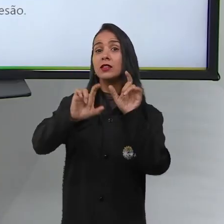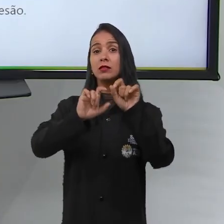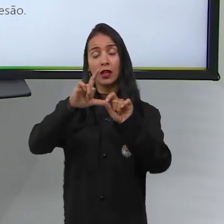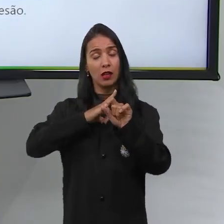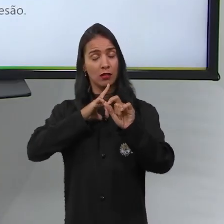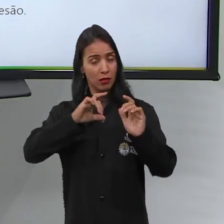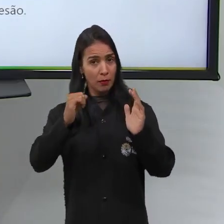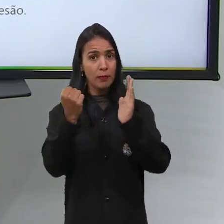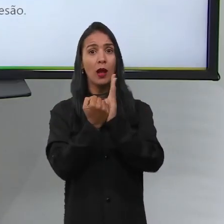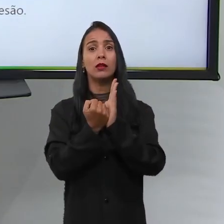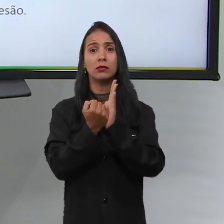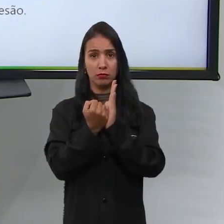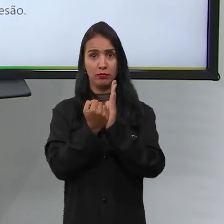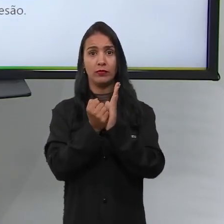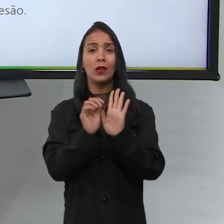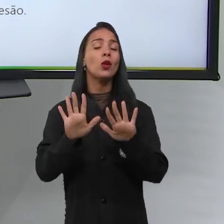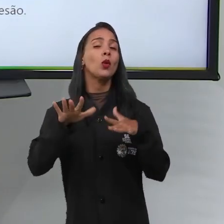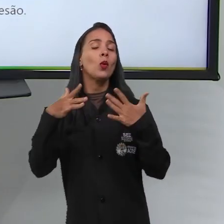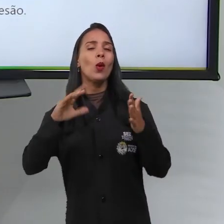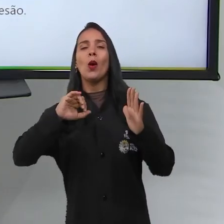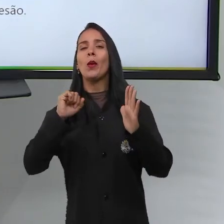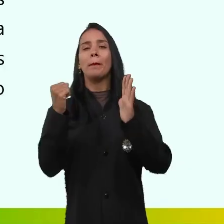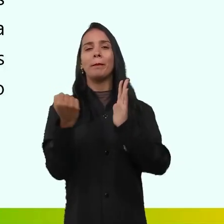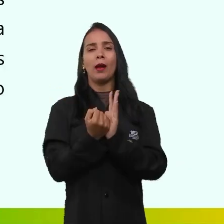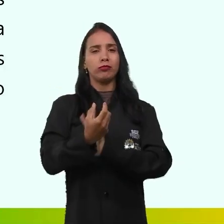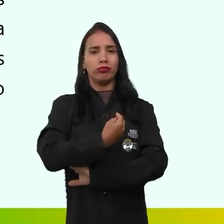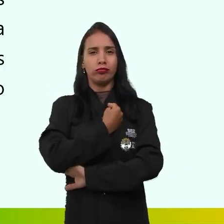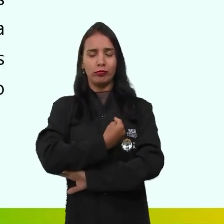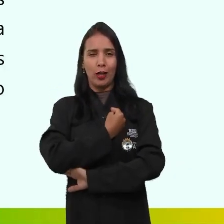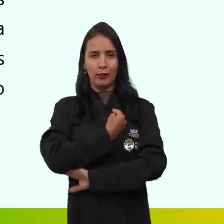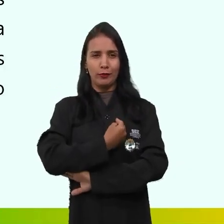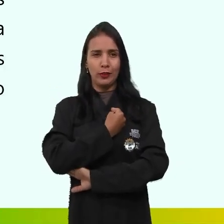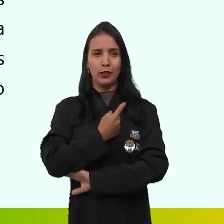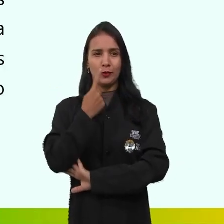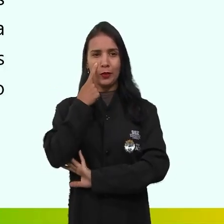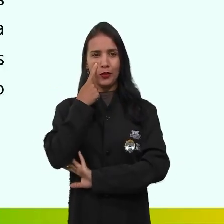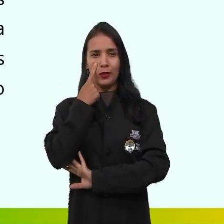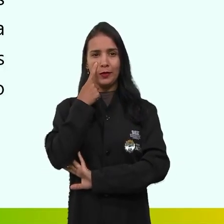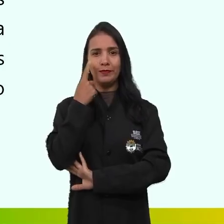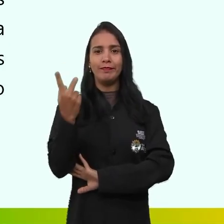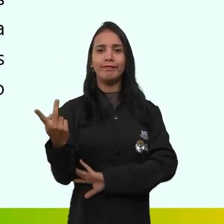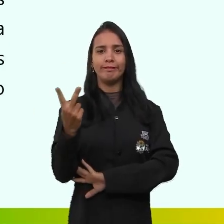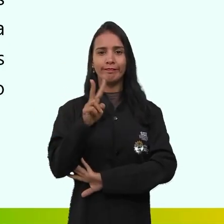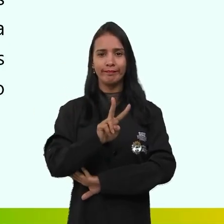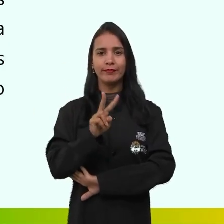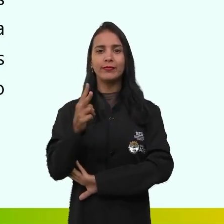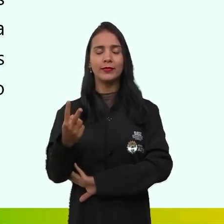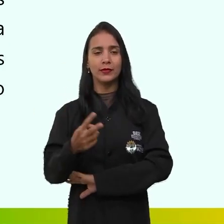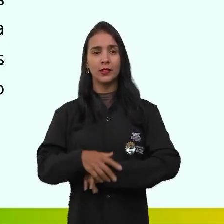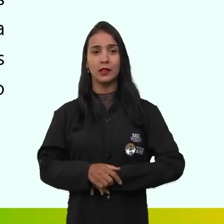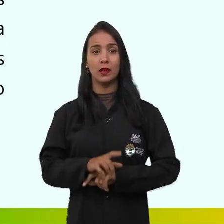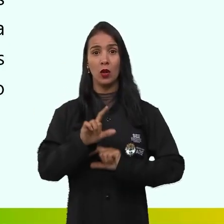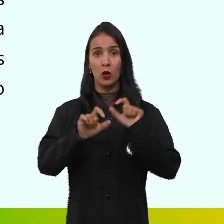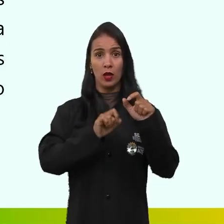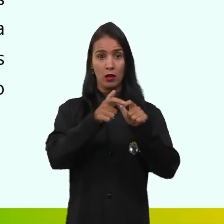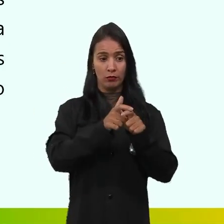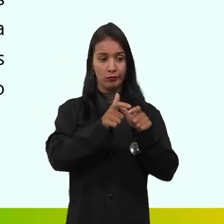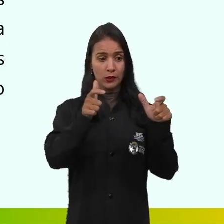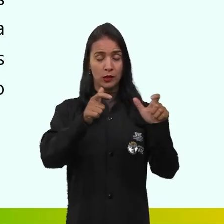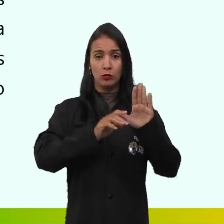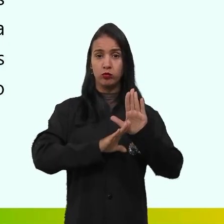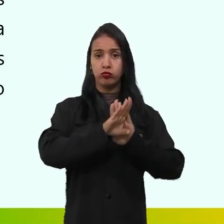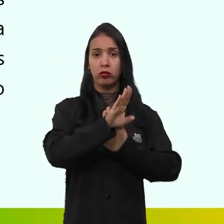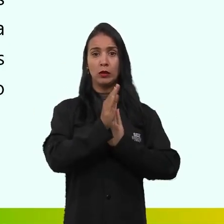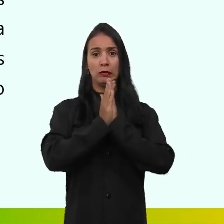consequências. E quais são essas consequências? São as que aparecem aí para vocês. A primeira é o aumento da ansiedade